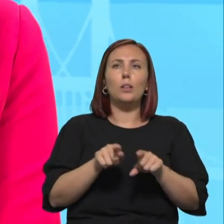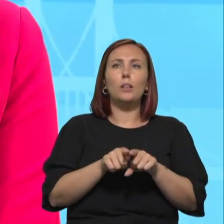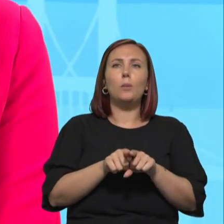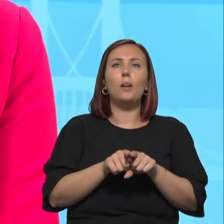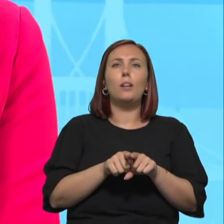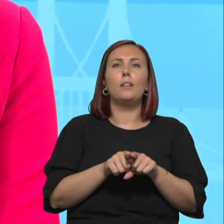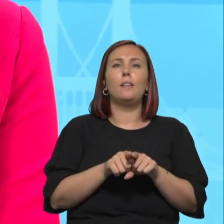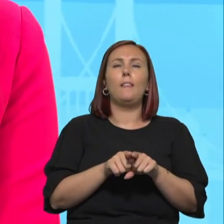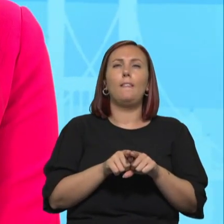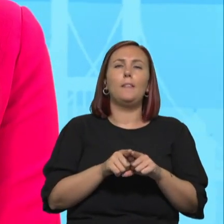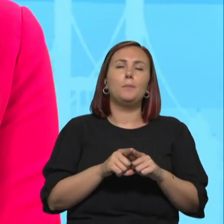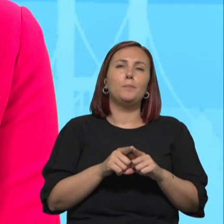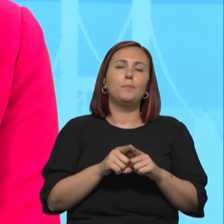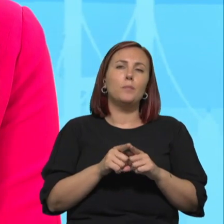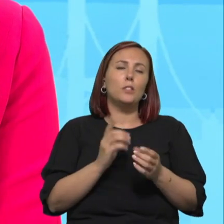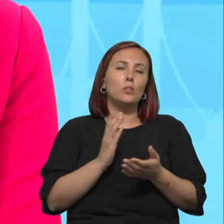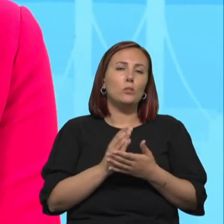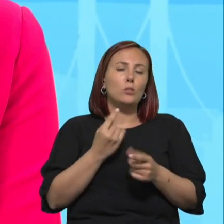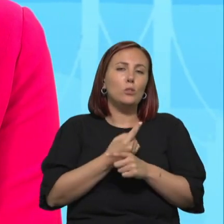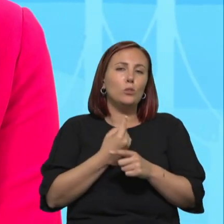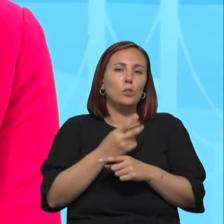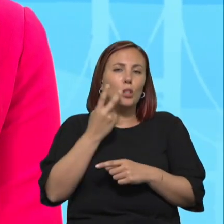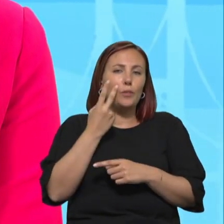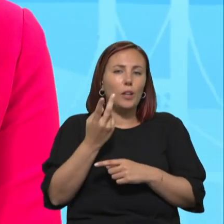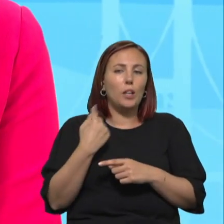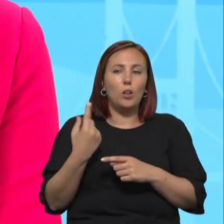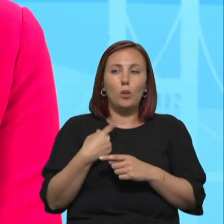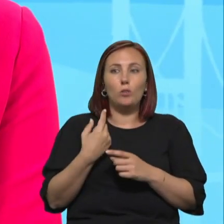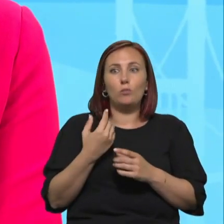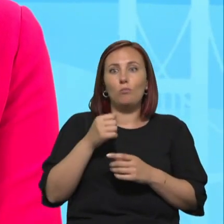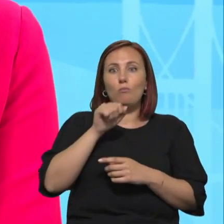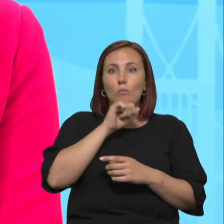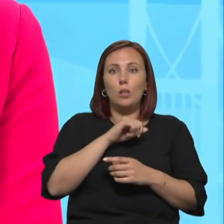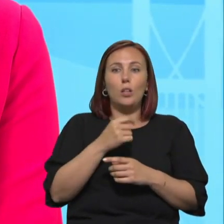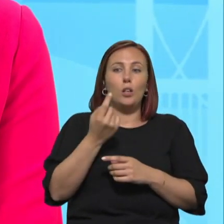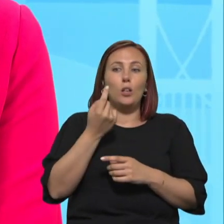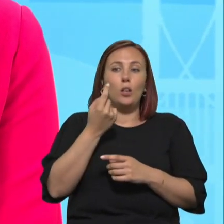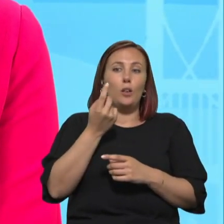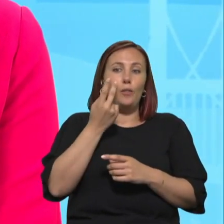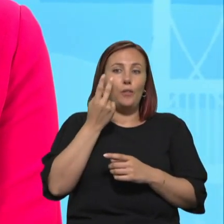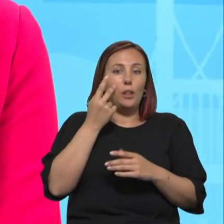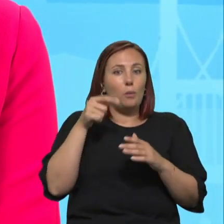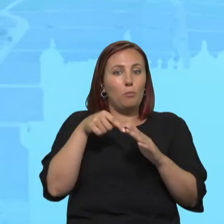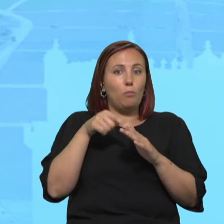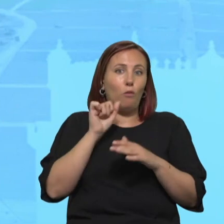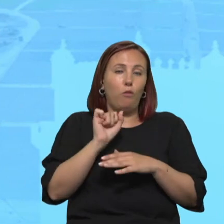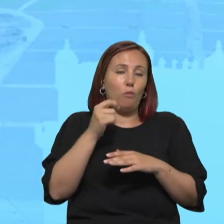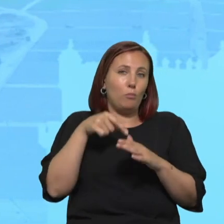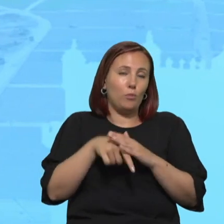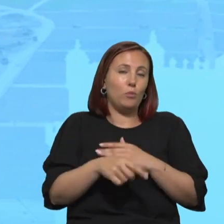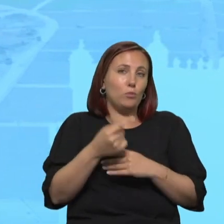do que aquilo que possamos pensar. Nós tivemos o privilégio de poder conhecer a sua vida mais a fundo para fazer este